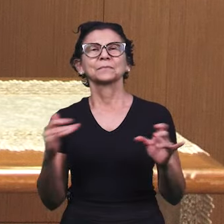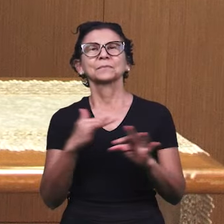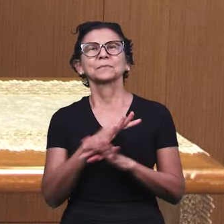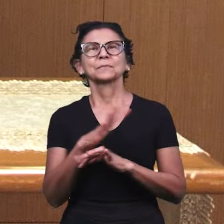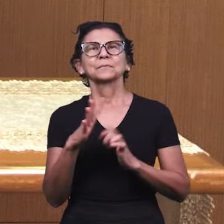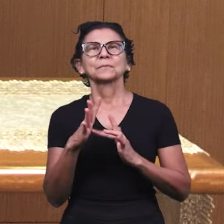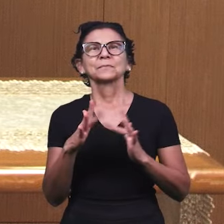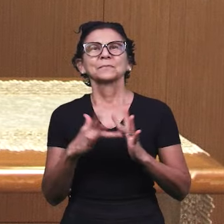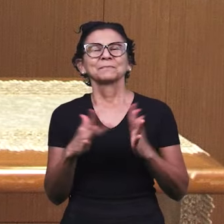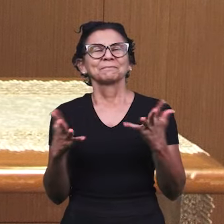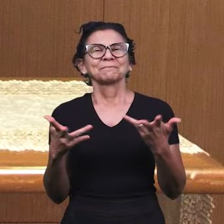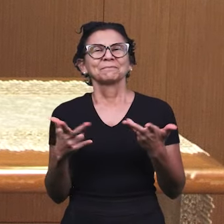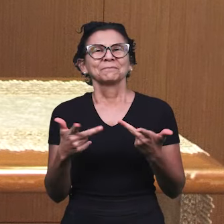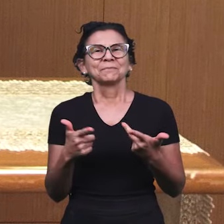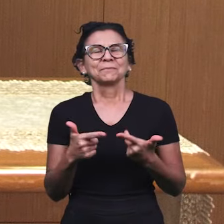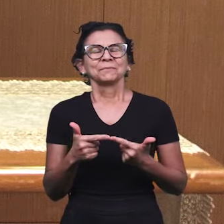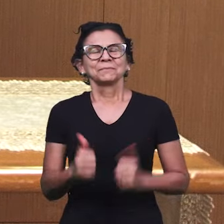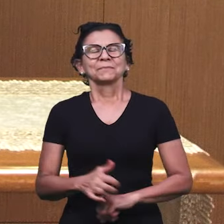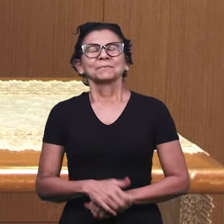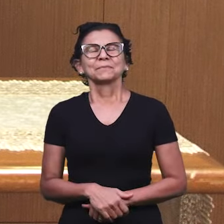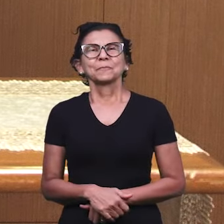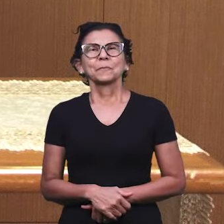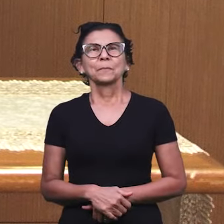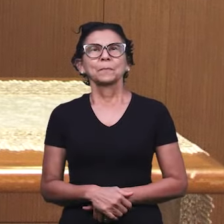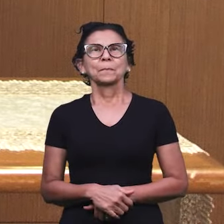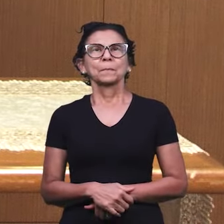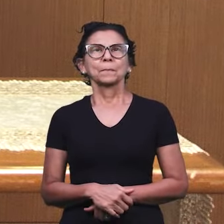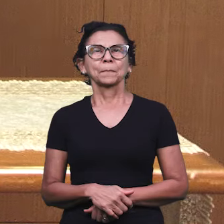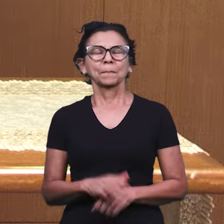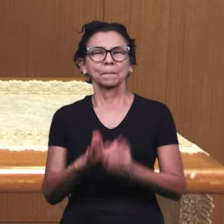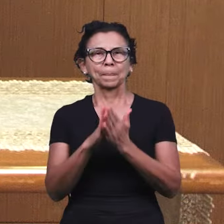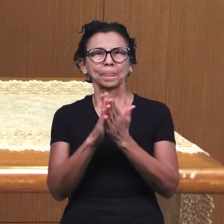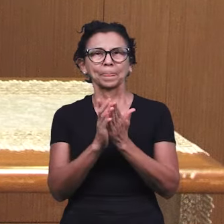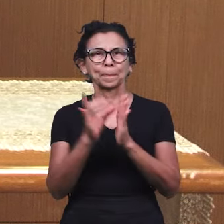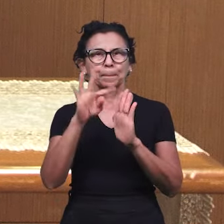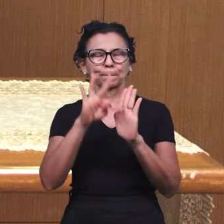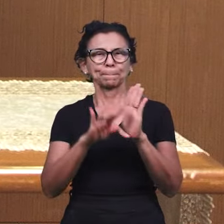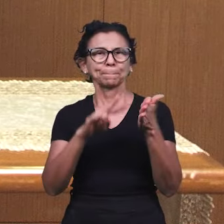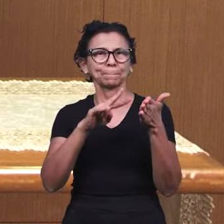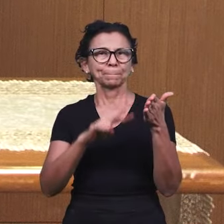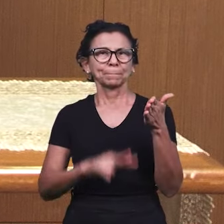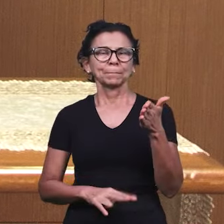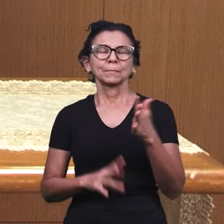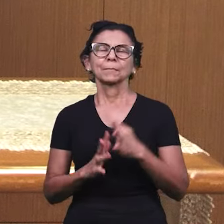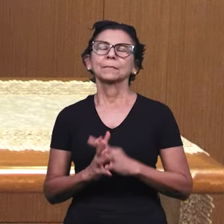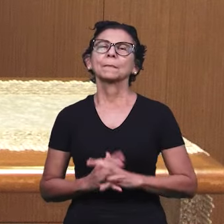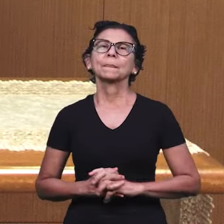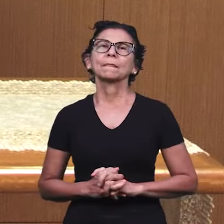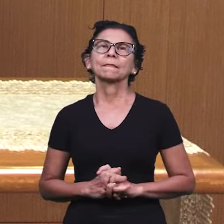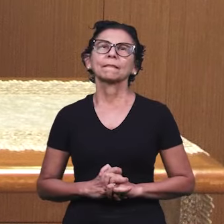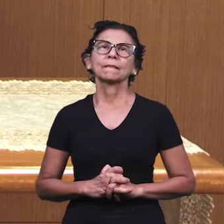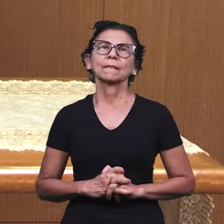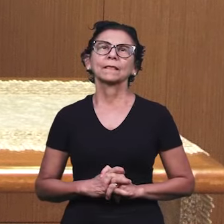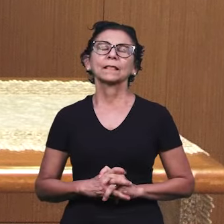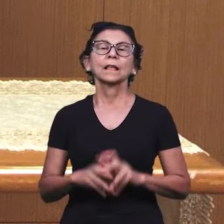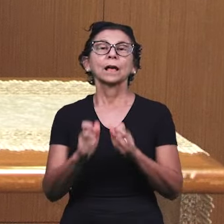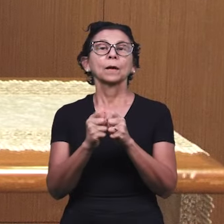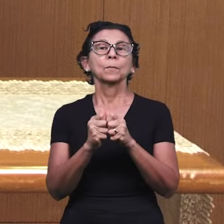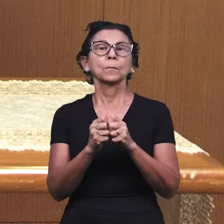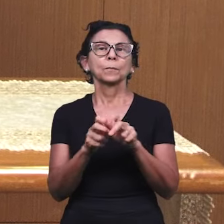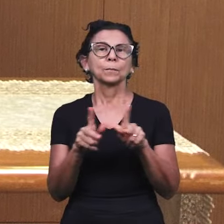Glória a Jesus, que maravilha. Vamos ler um texto da palavra do Senhor, que está no livro